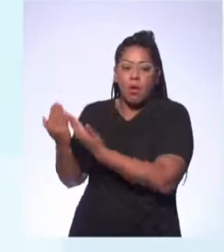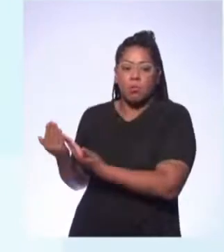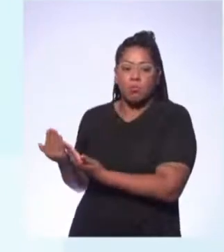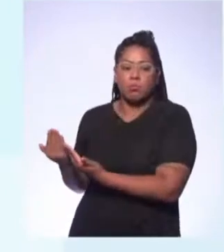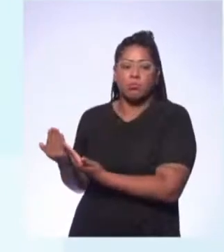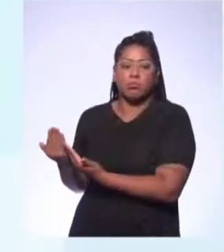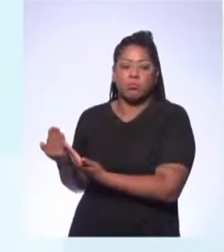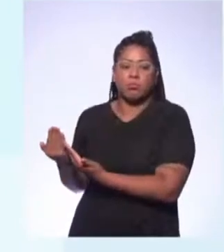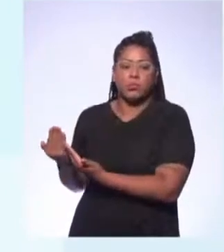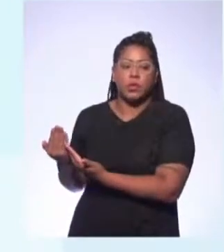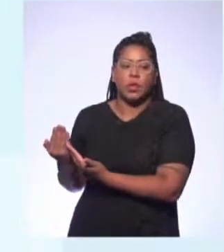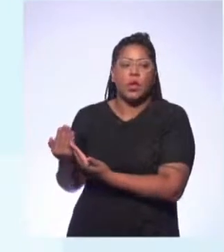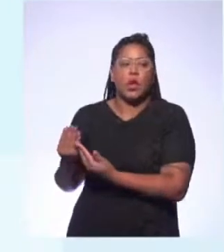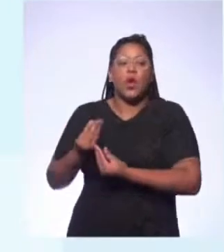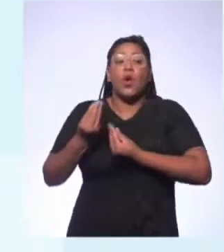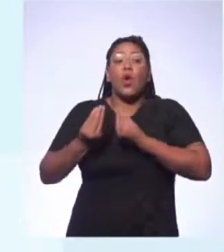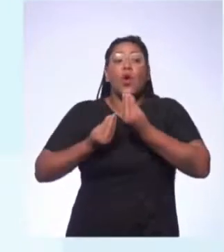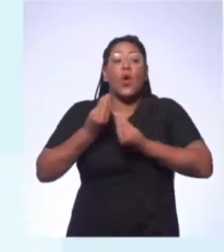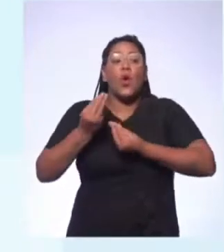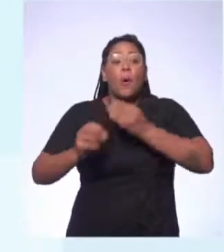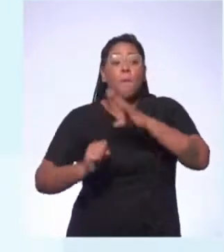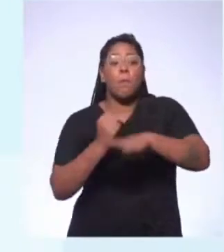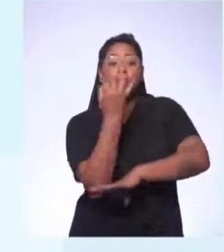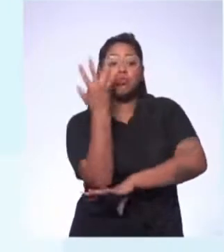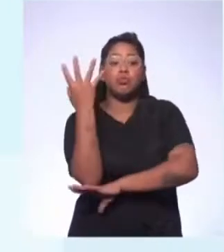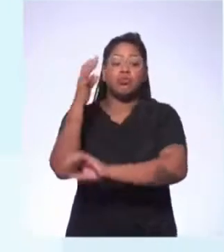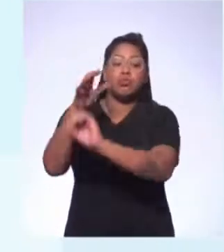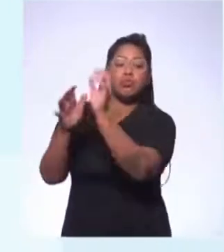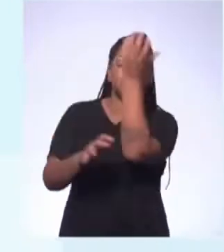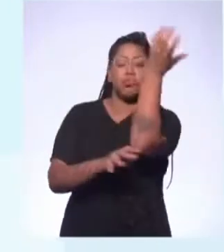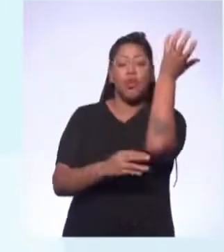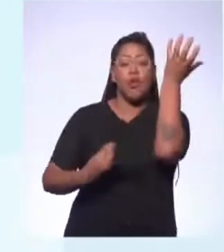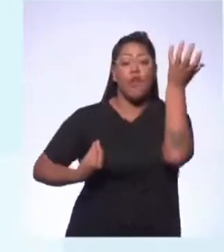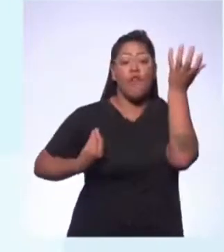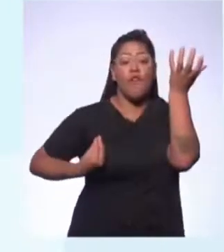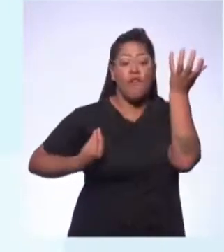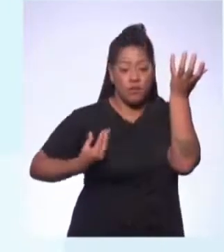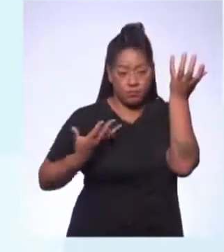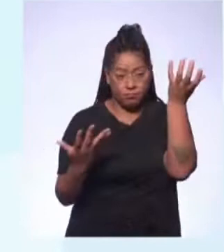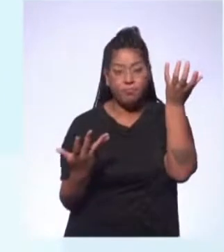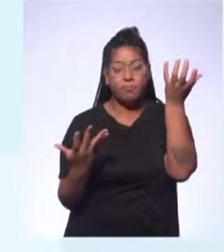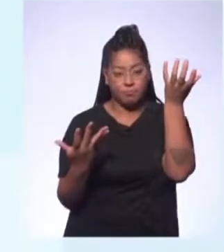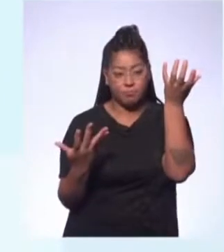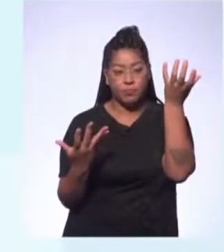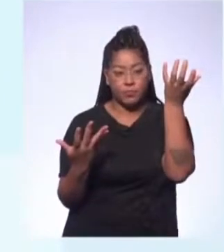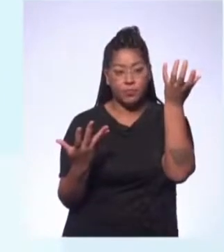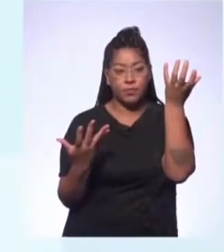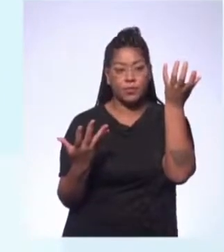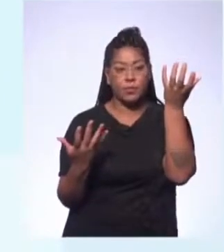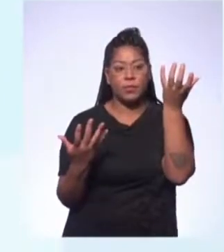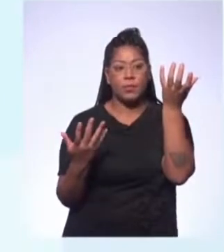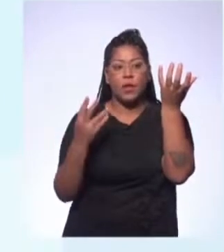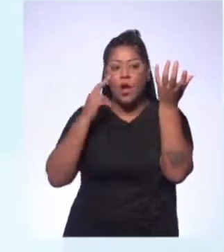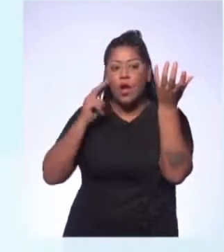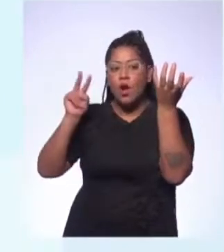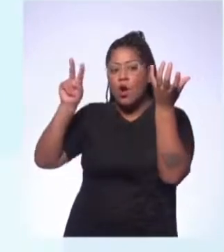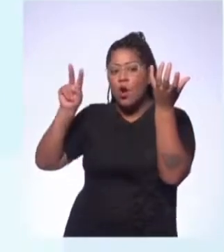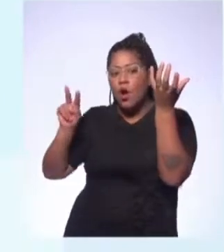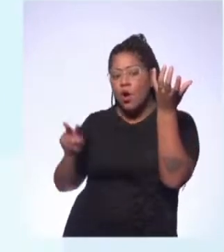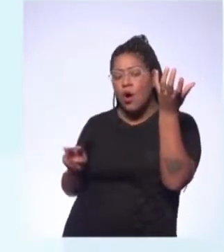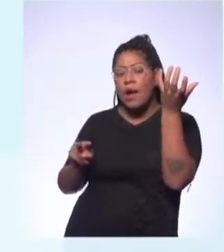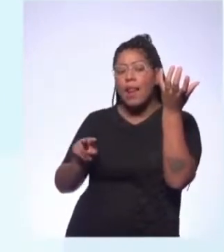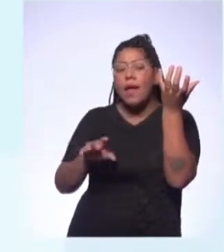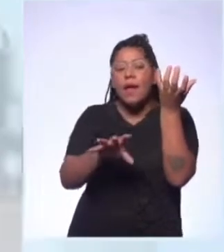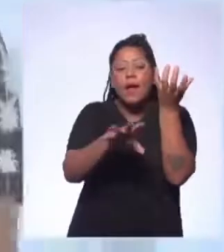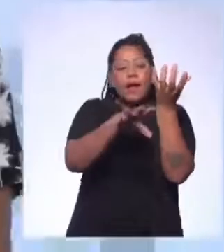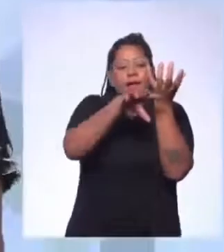a respiração das plantas. Então, durante a noite, as plantas elas não realizam a fotossíntese. Elas respiram,